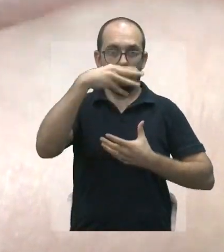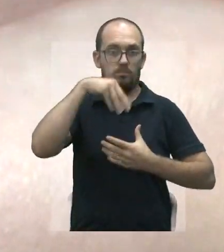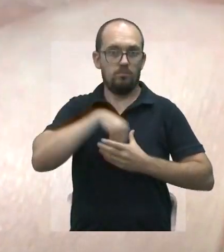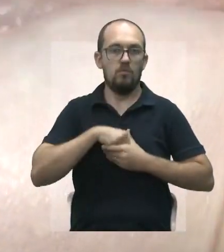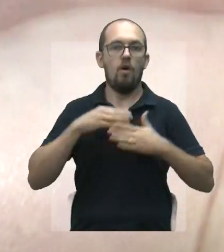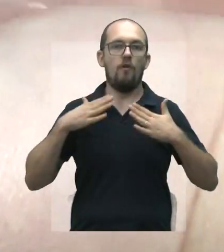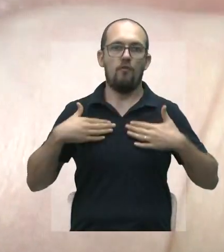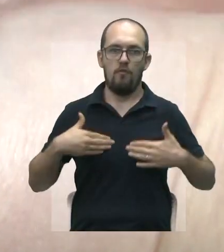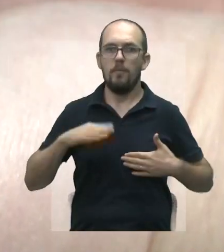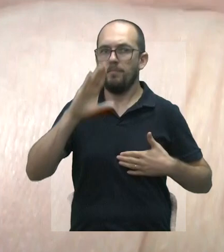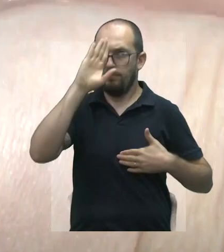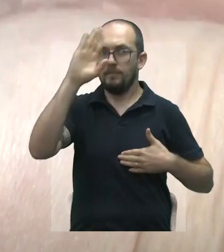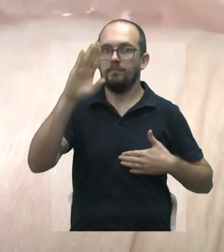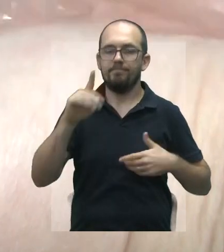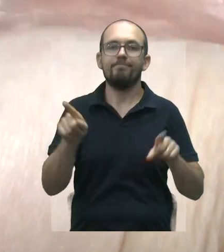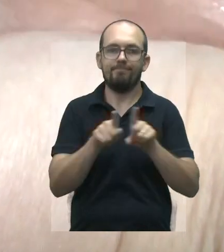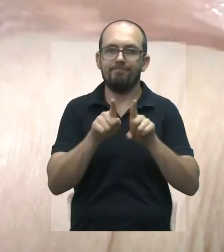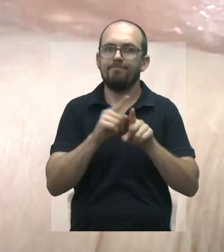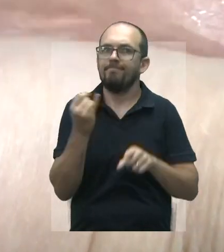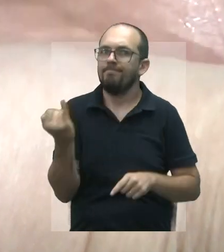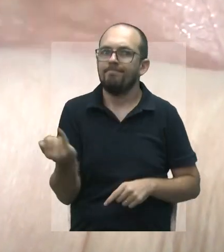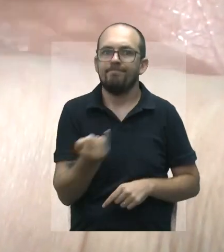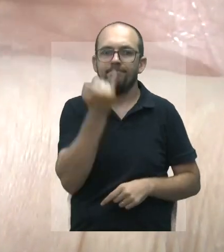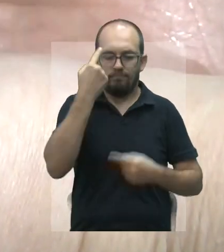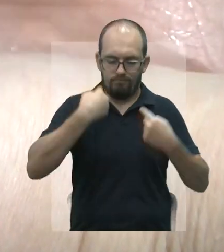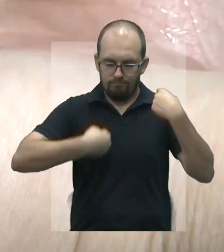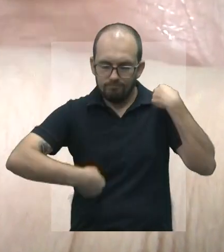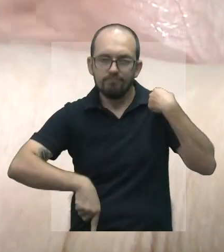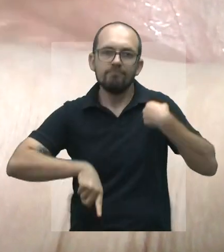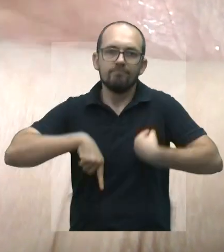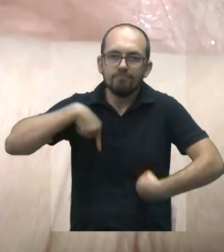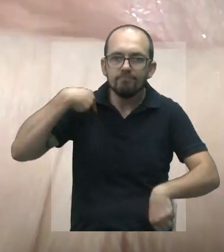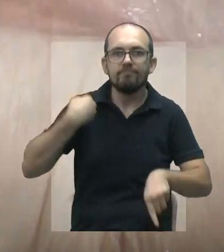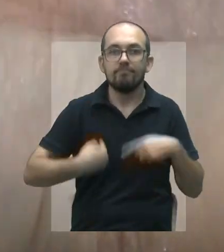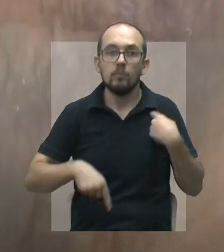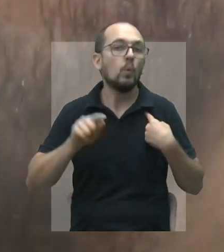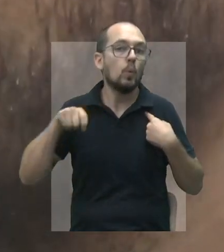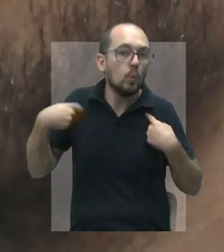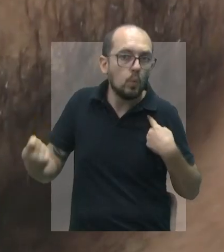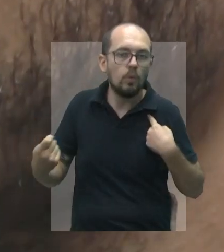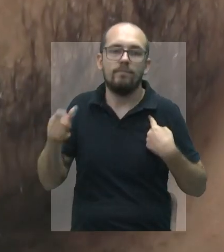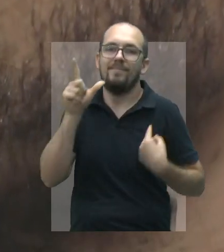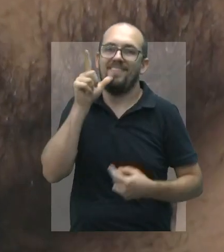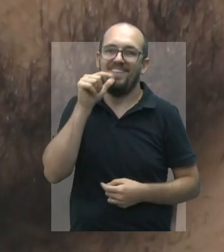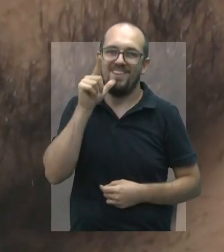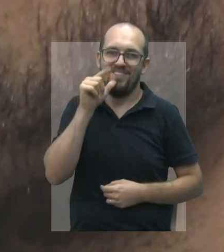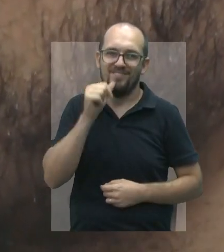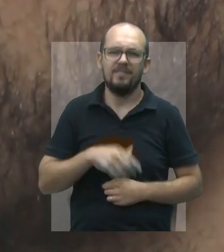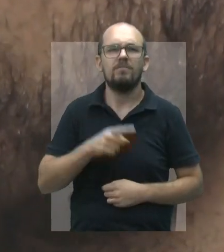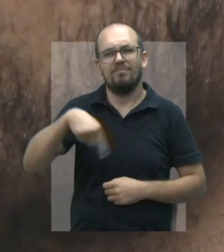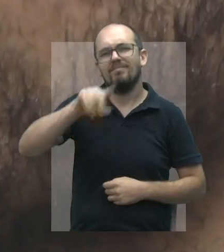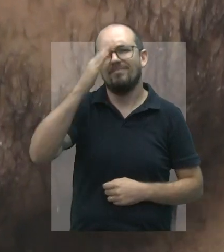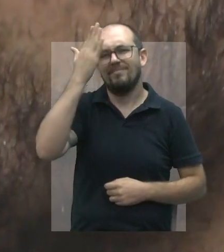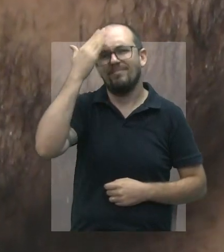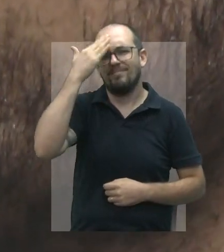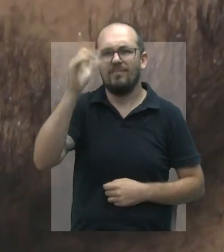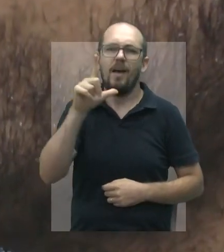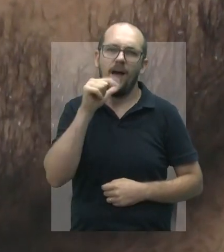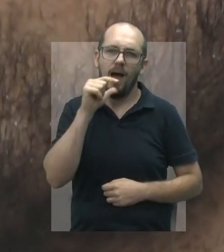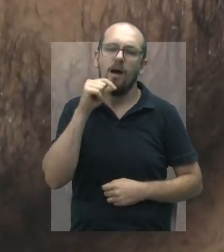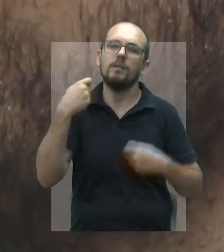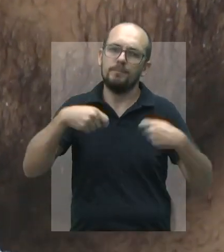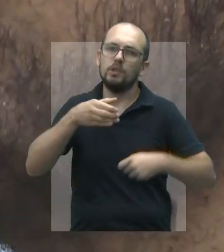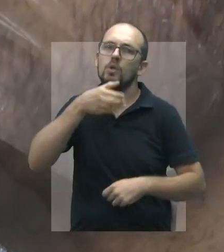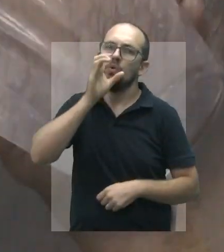humano e é fundamental para o bom funcionamento do organismo, a água. Todo mundo sabe que é essencial manter uma